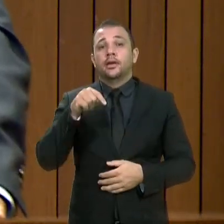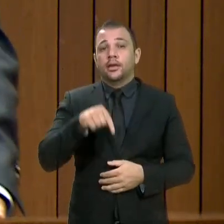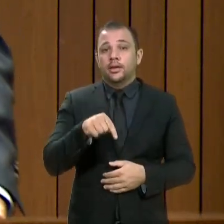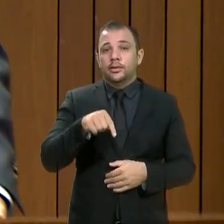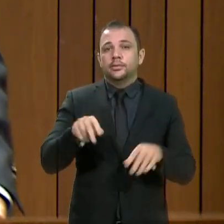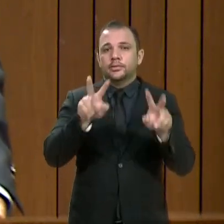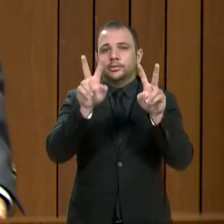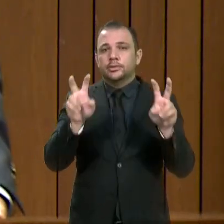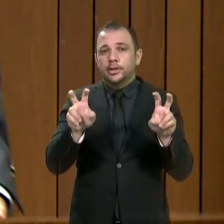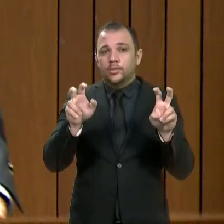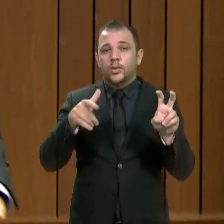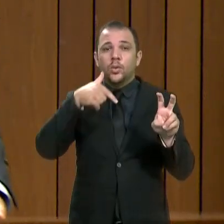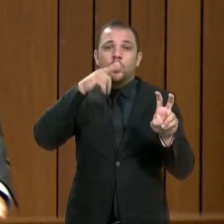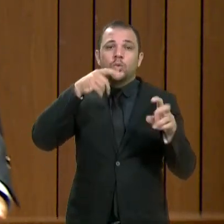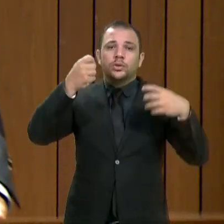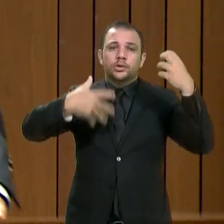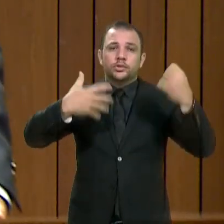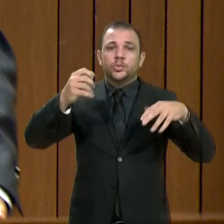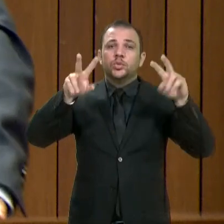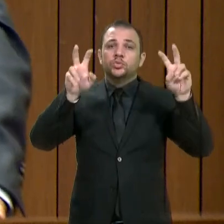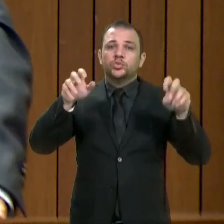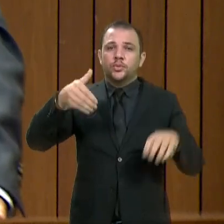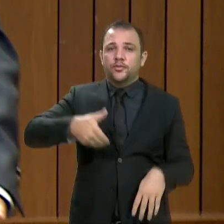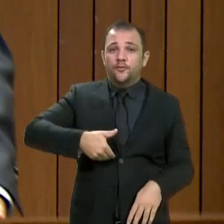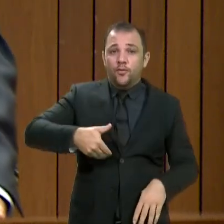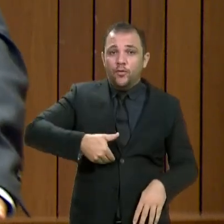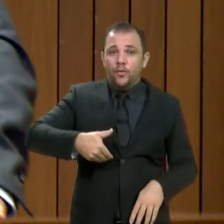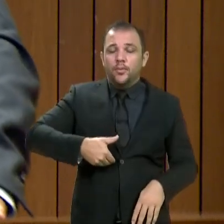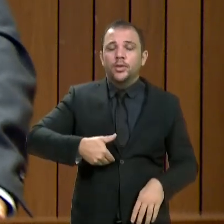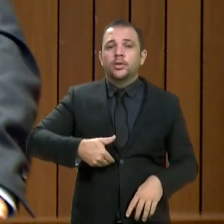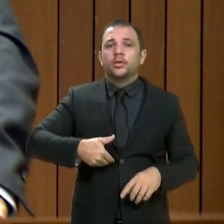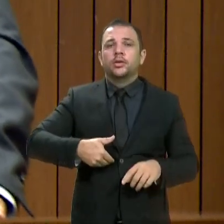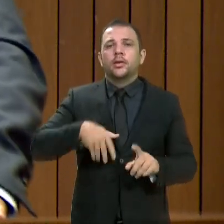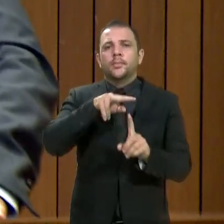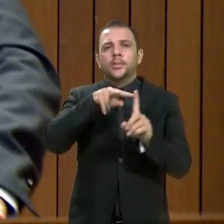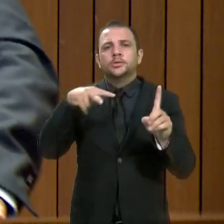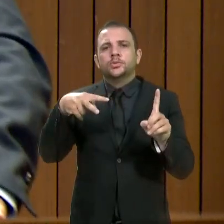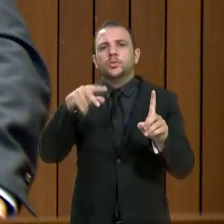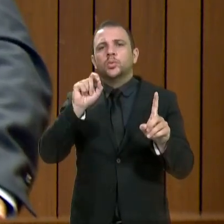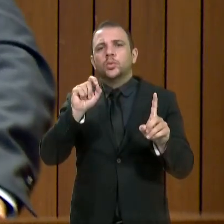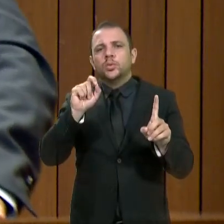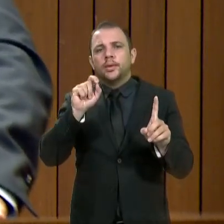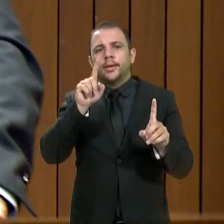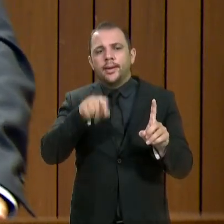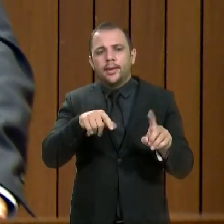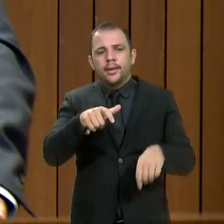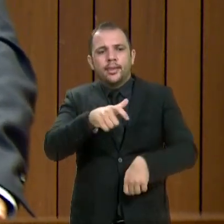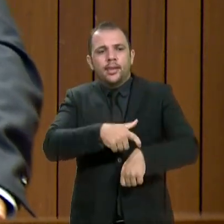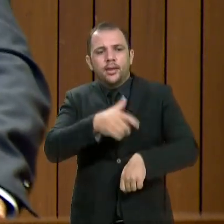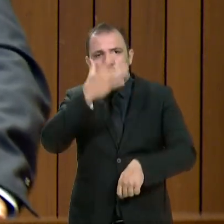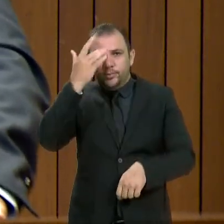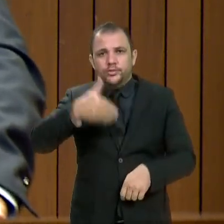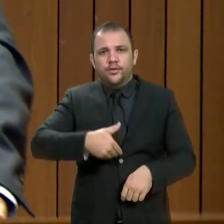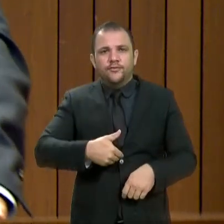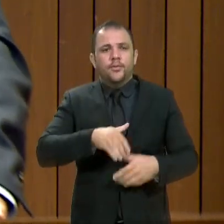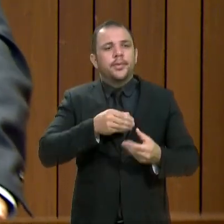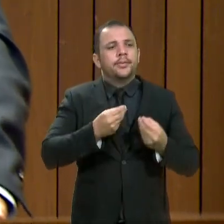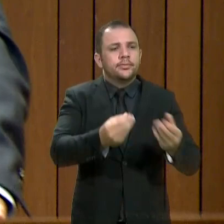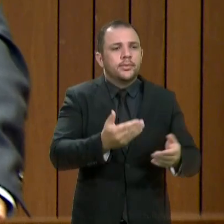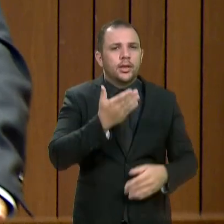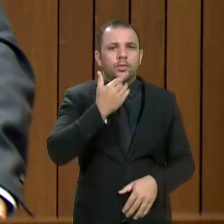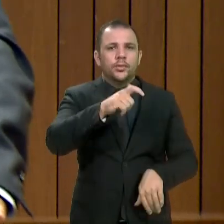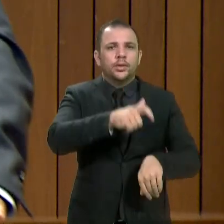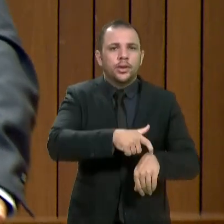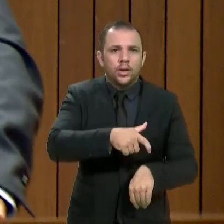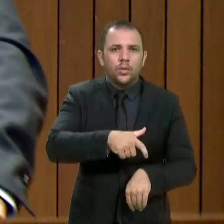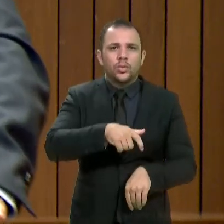fome, não só sobre o aspecto de matar a fome imediata, de distribuir cesta, de distribuir peixe,